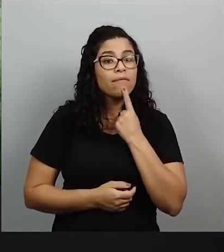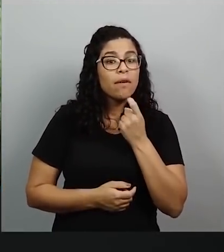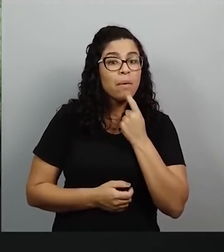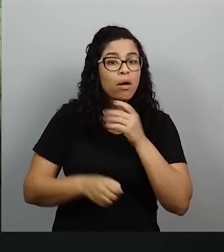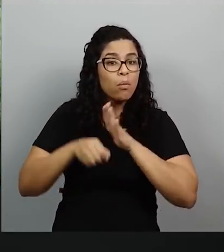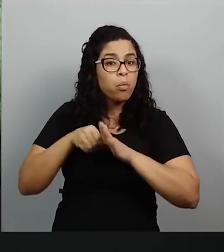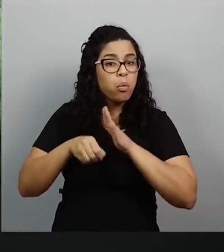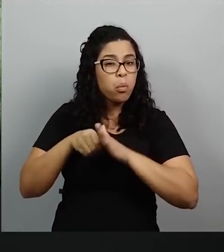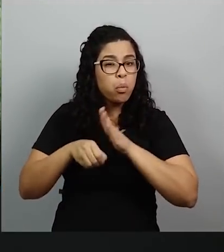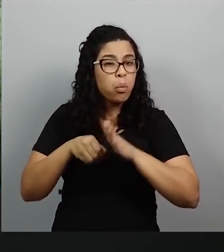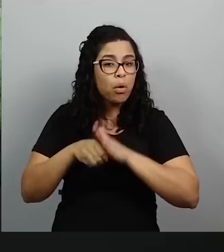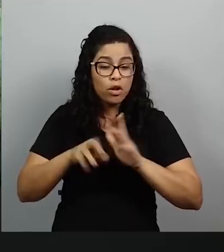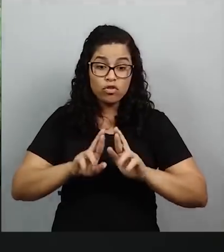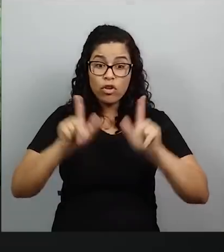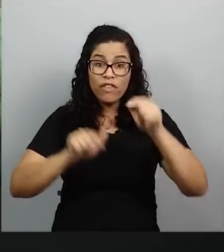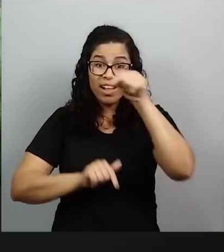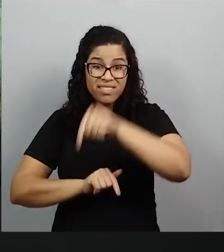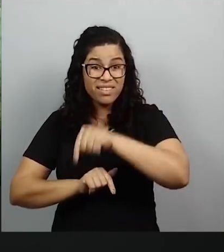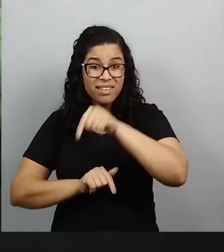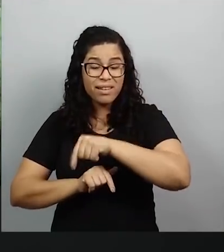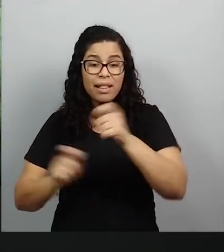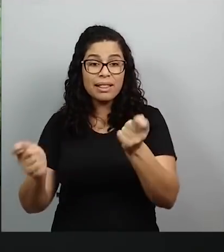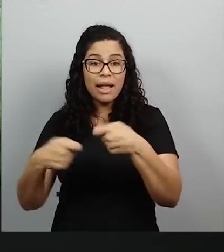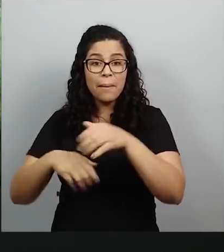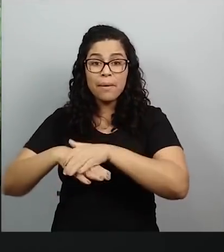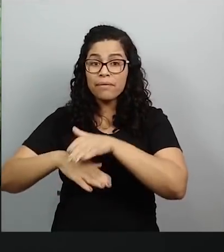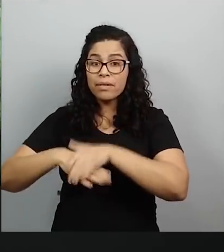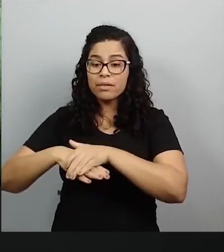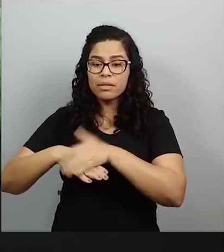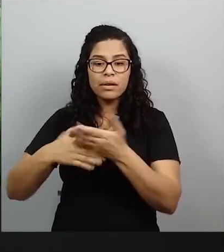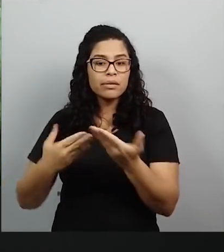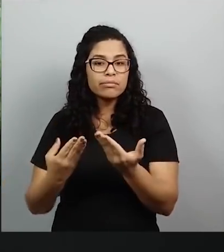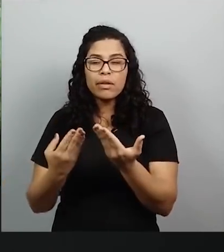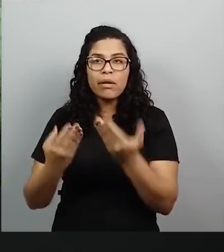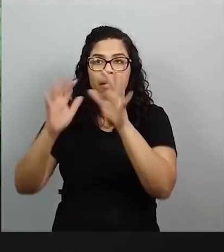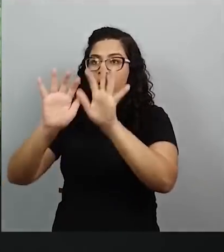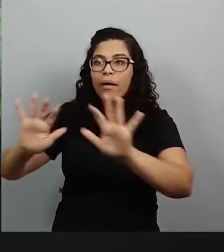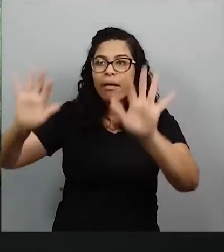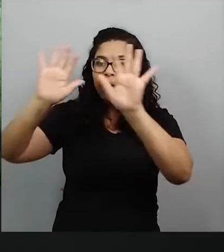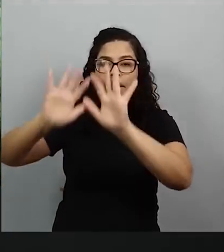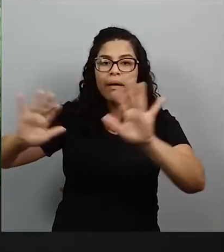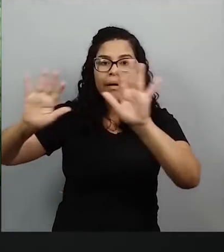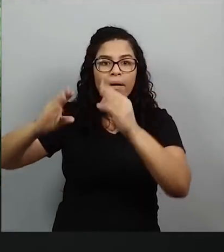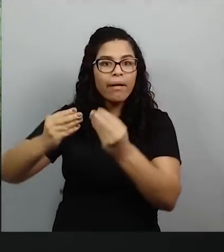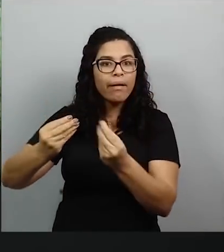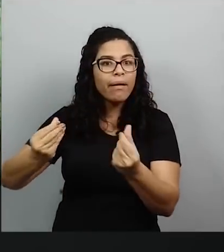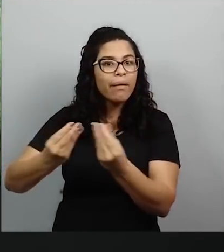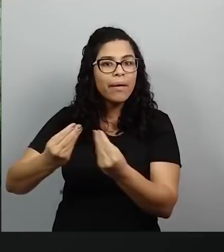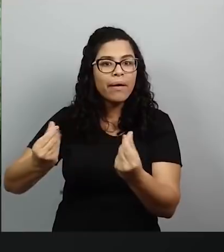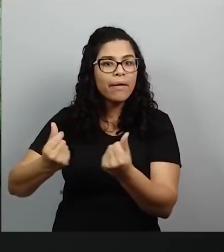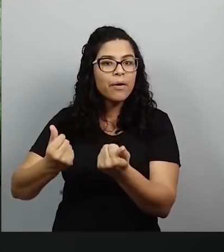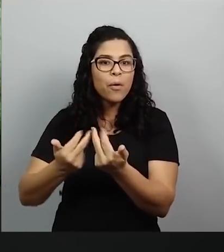beterraba. Diferente que aqui poderia ser feito através daquilo que dava a maior potencial